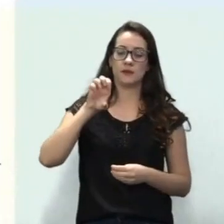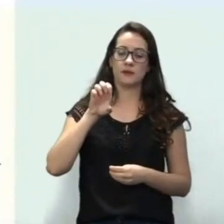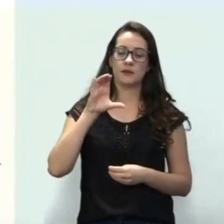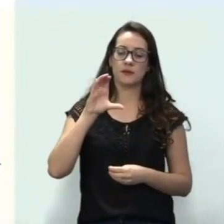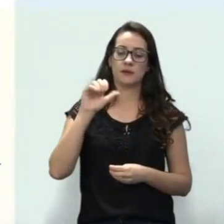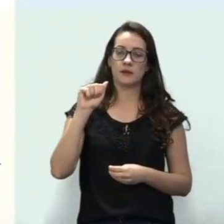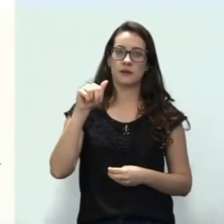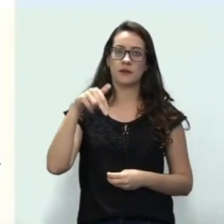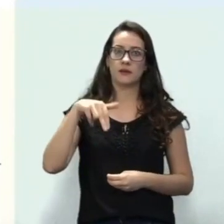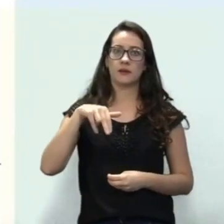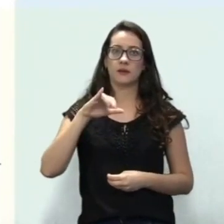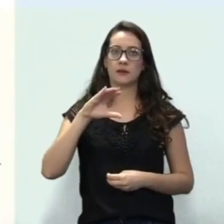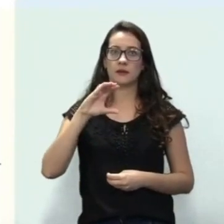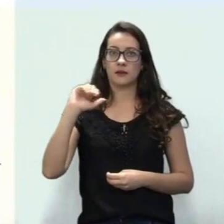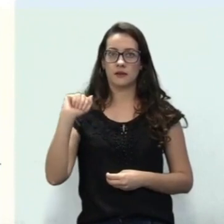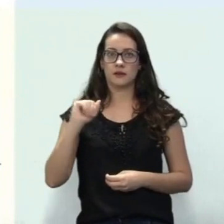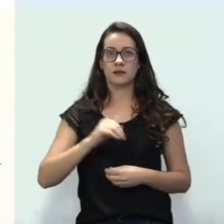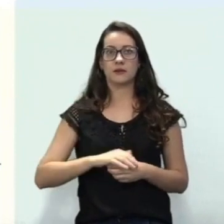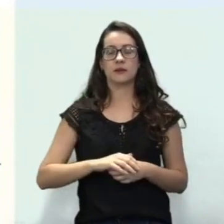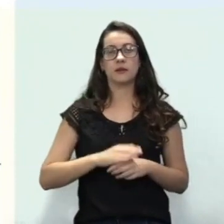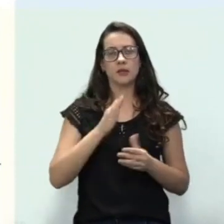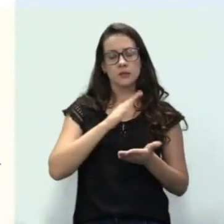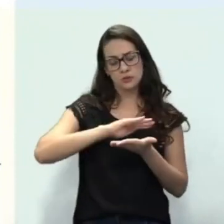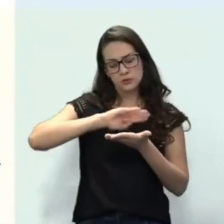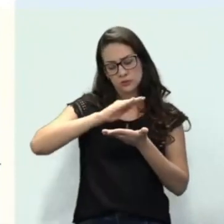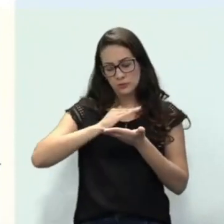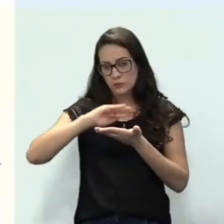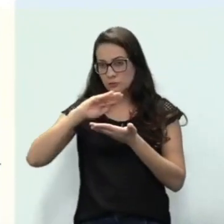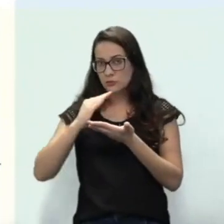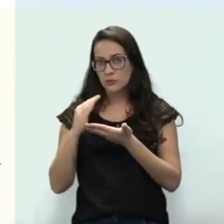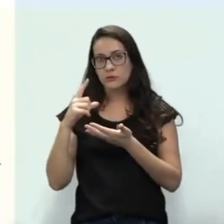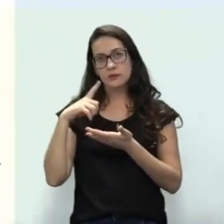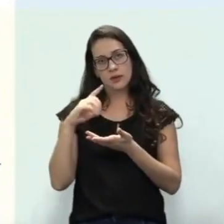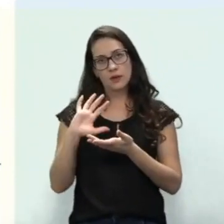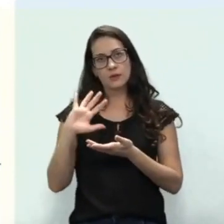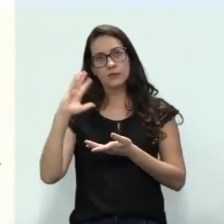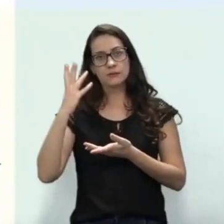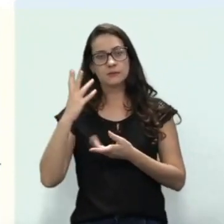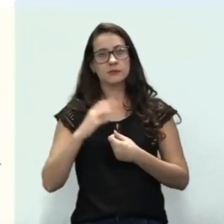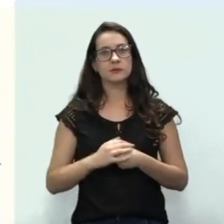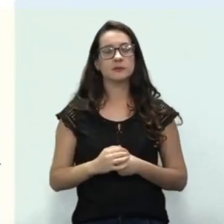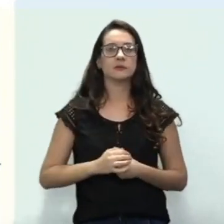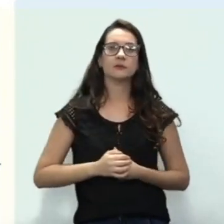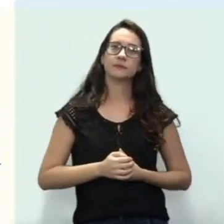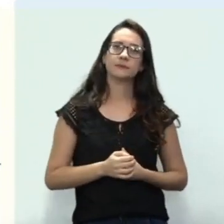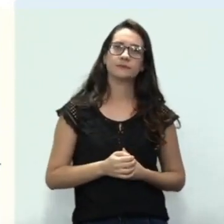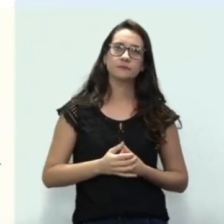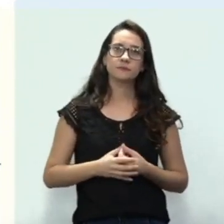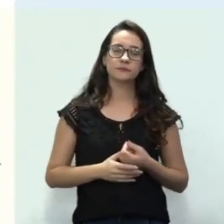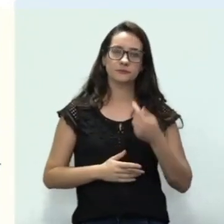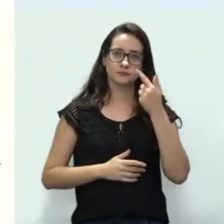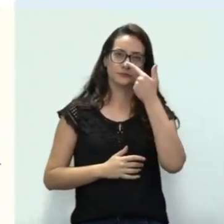mecânica, nas saliências que existem sobre a barra. Então, no processo de